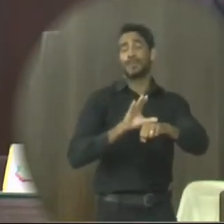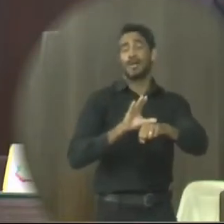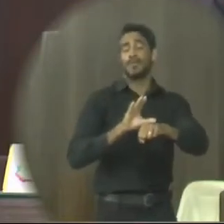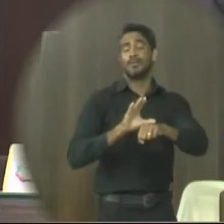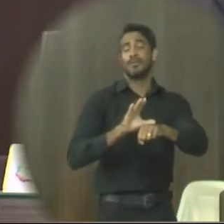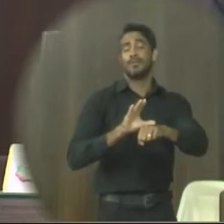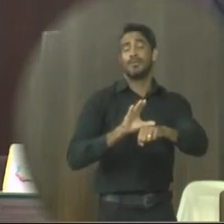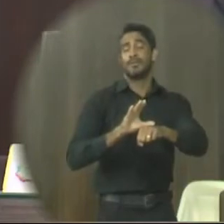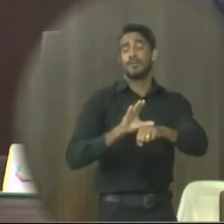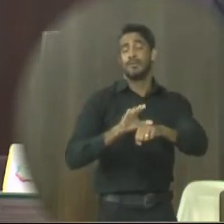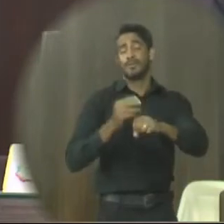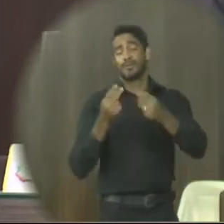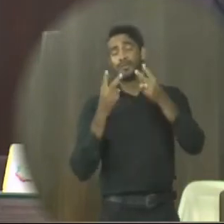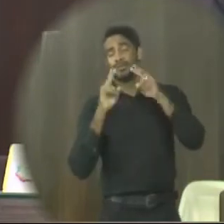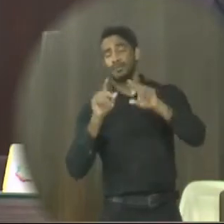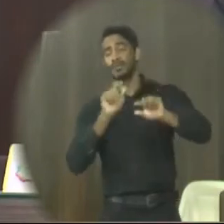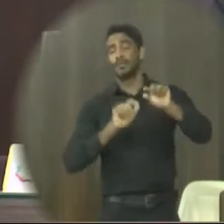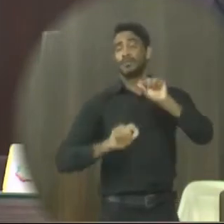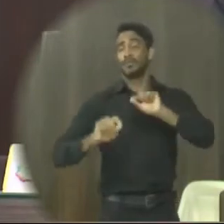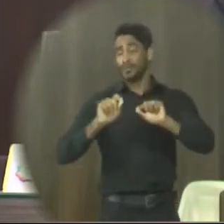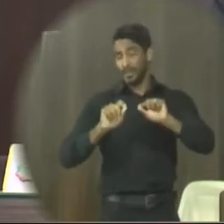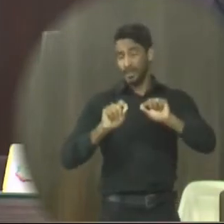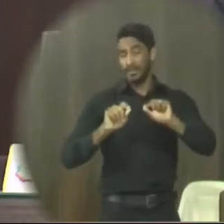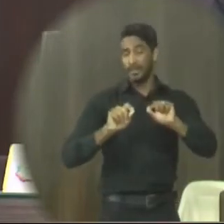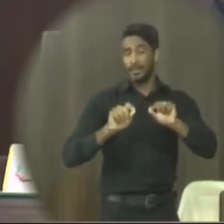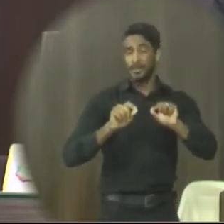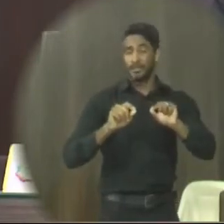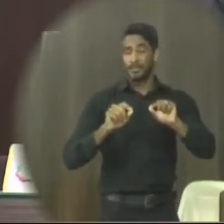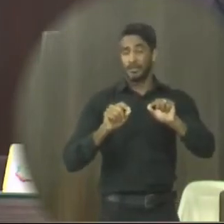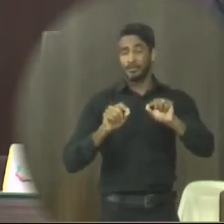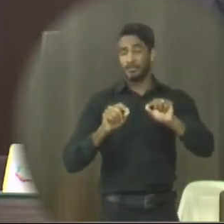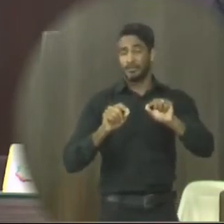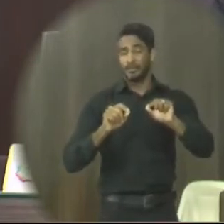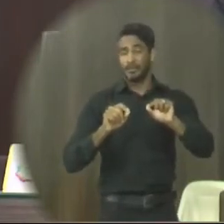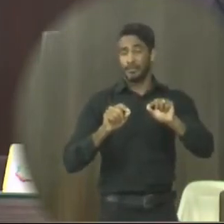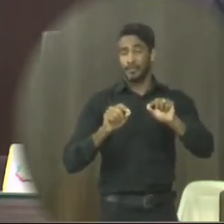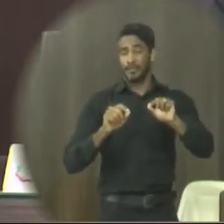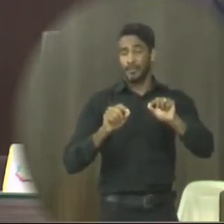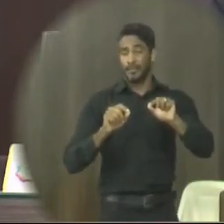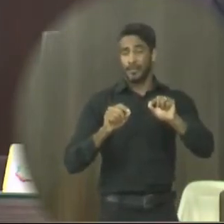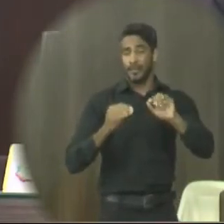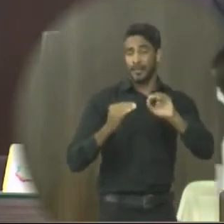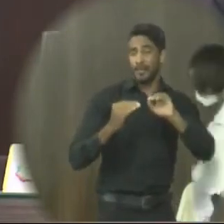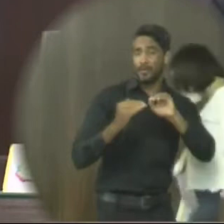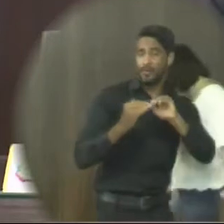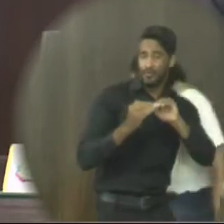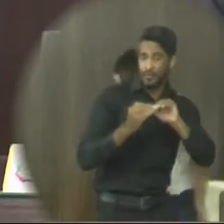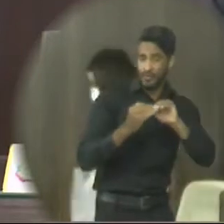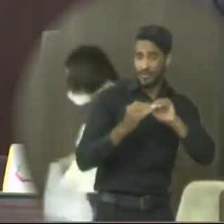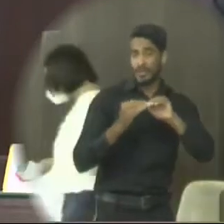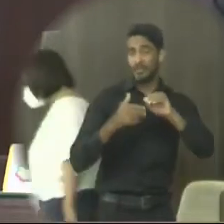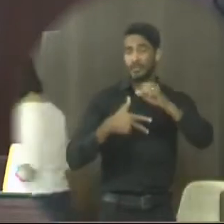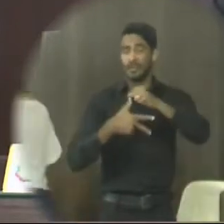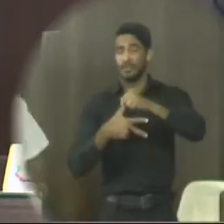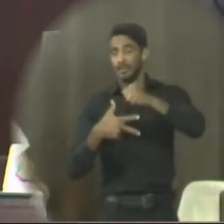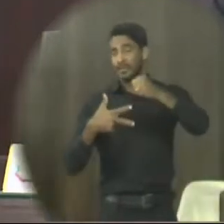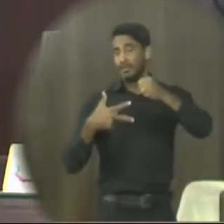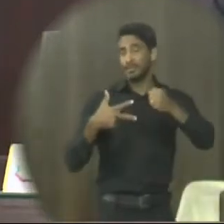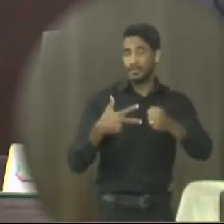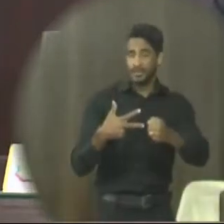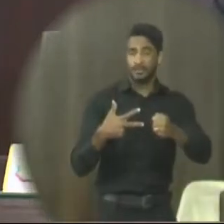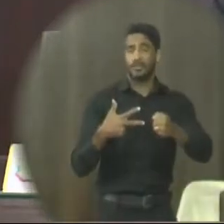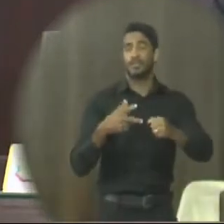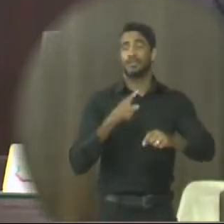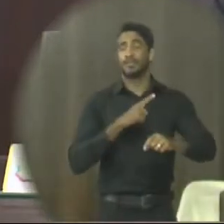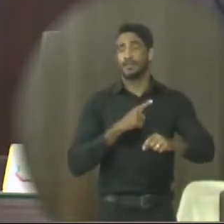constitucional por vício de iniciativa e imposição das obrigações aos poderes executivos,